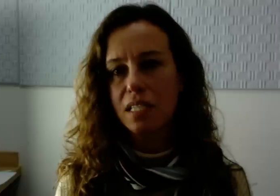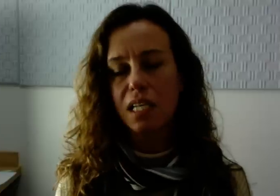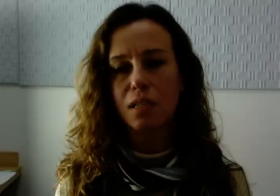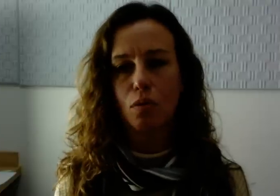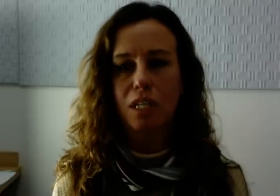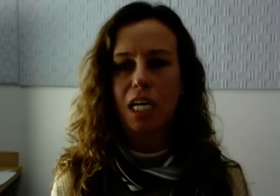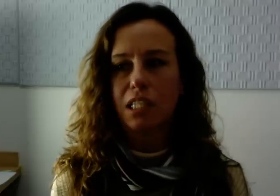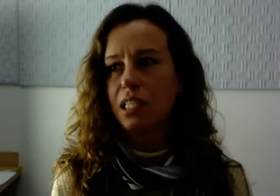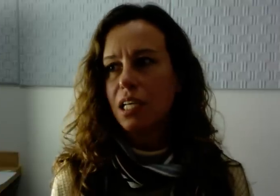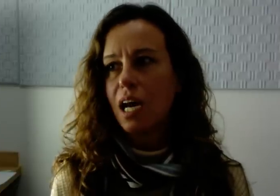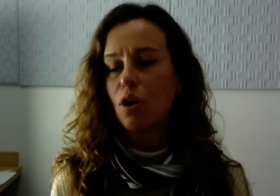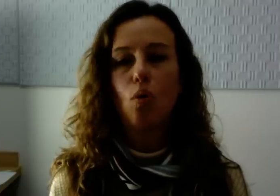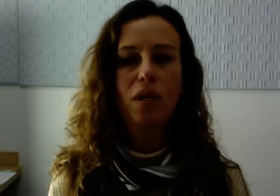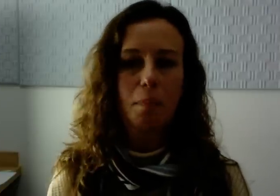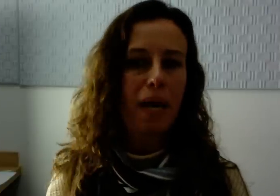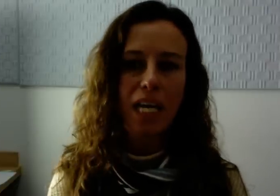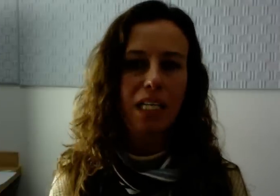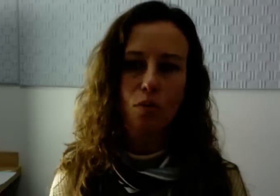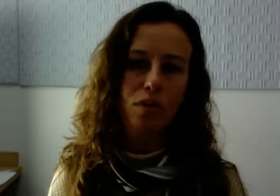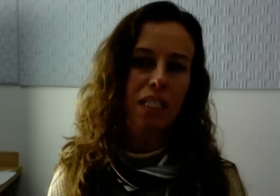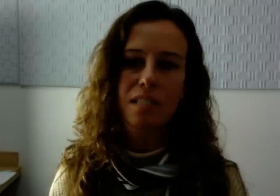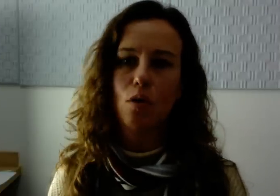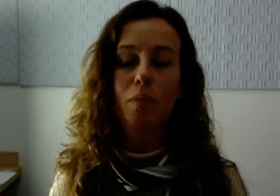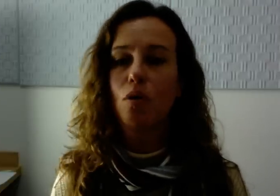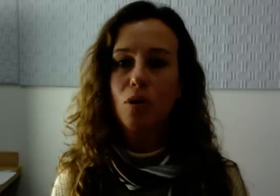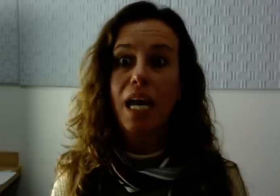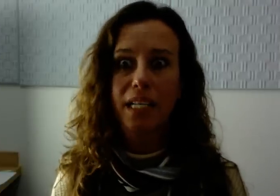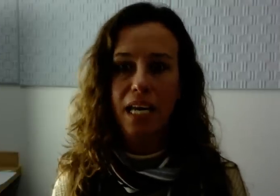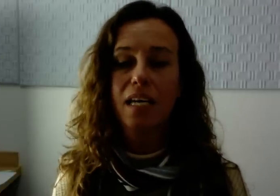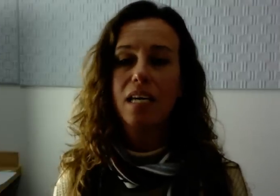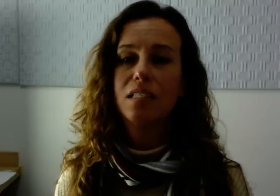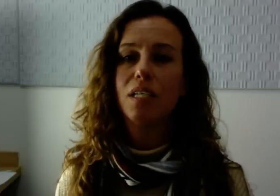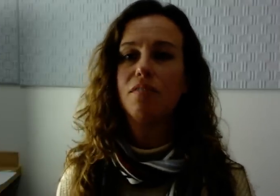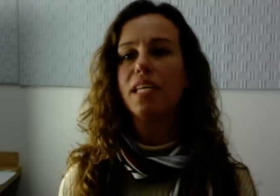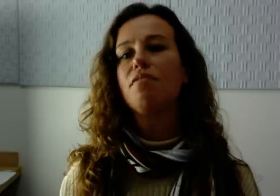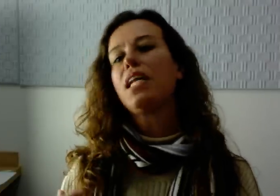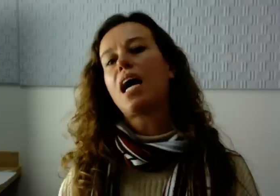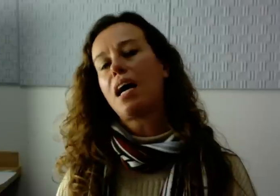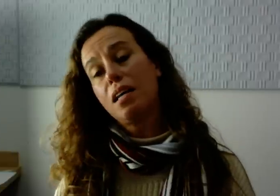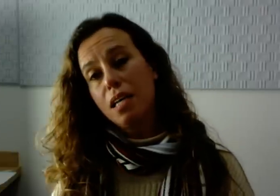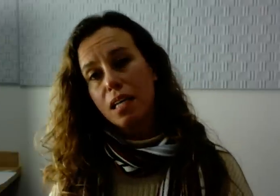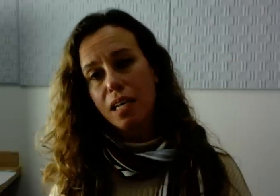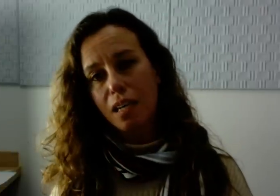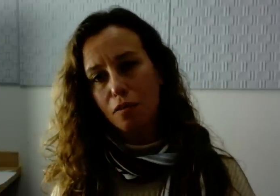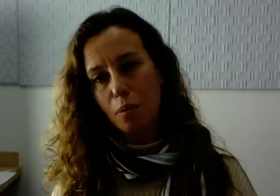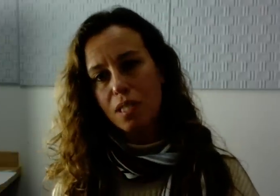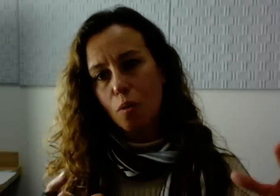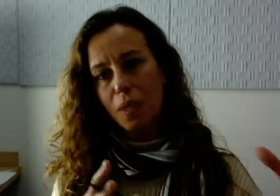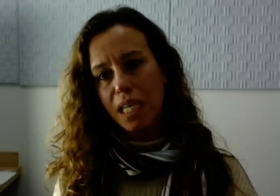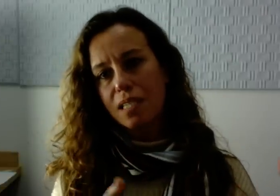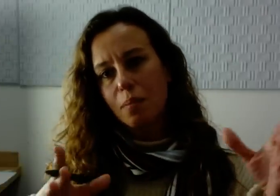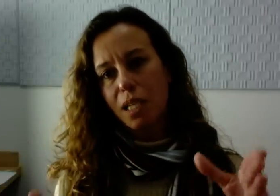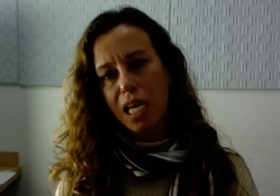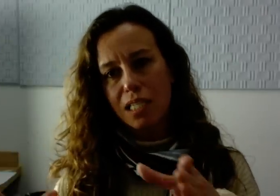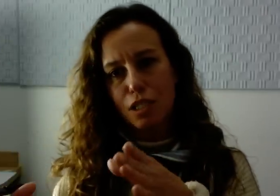deficiência ele não contrata a cor da pele ele não contrata seu homem ou mulher né então ele deveria avaliar que a famosa